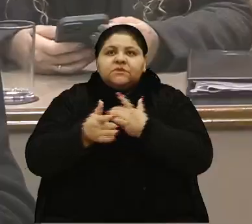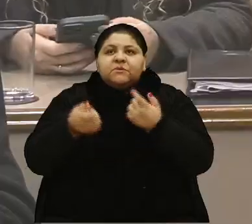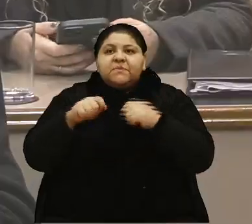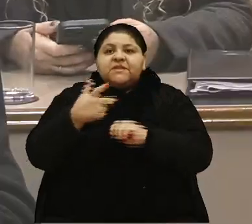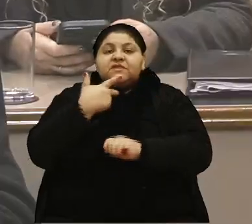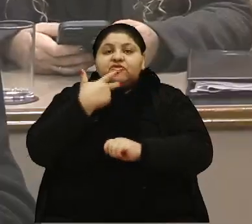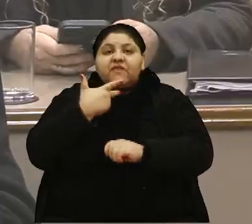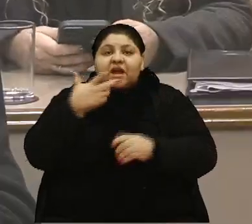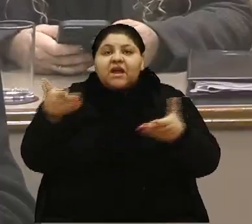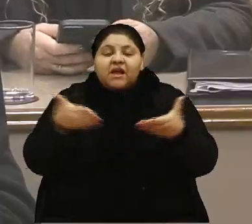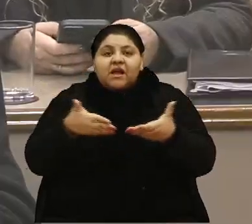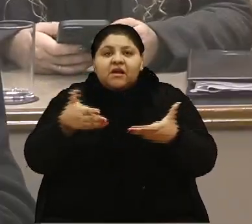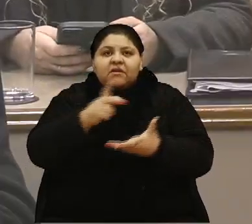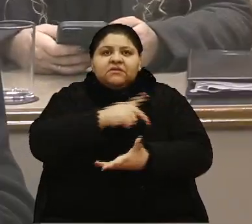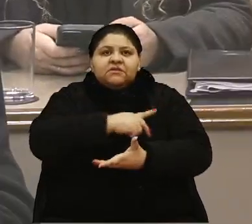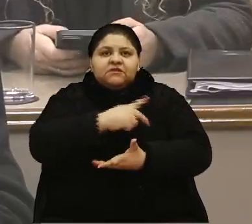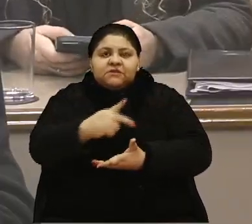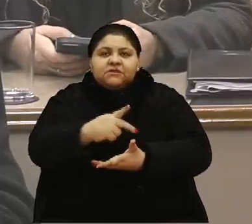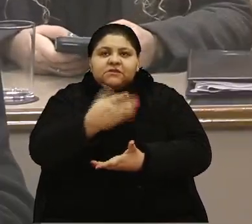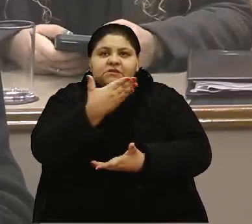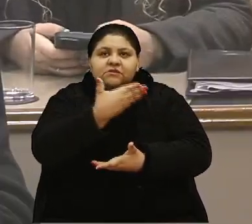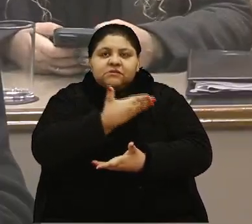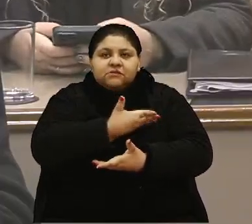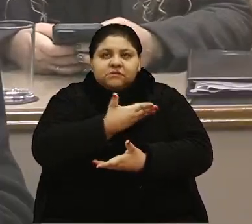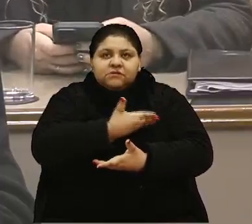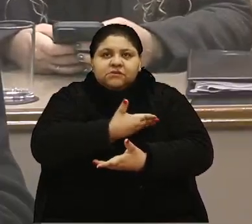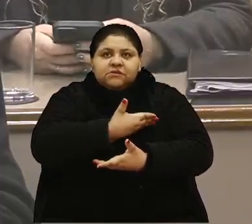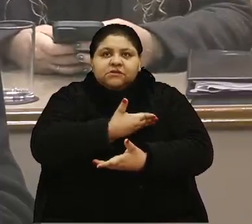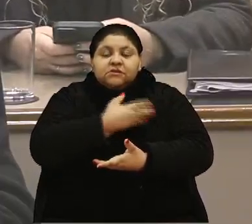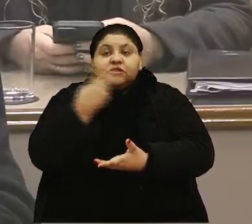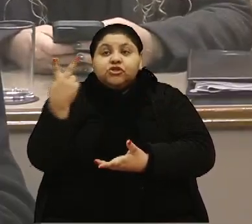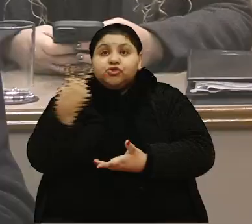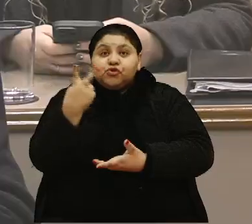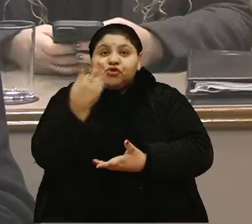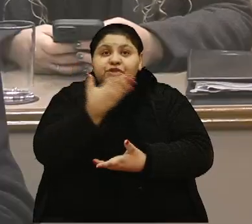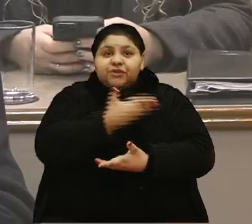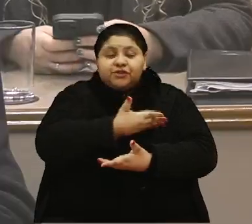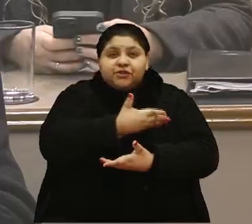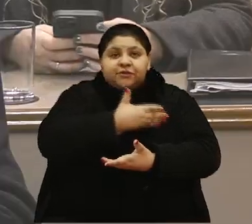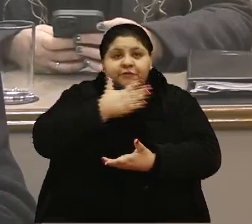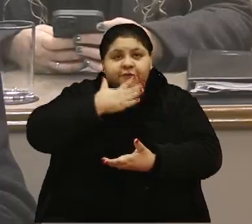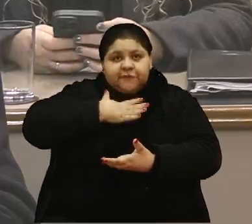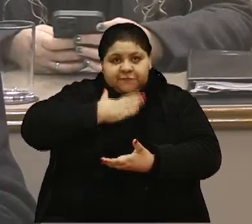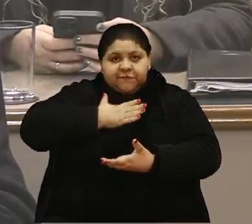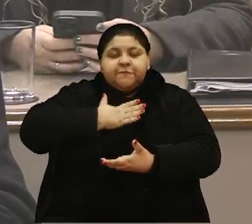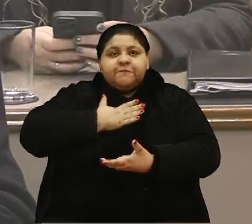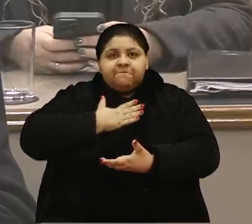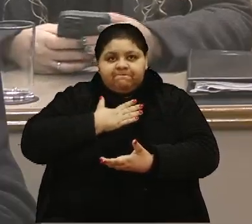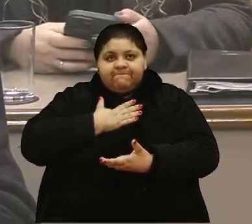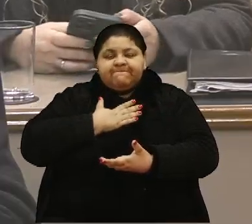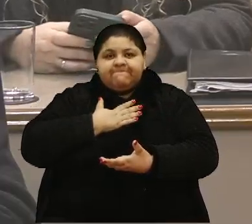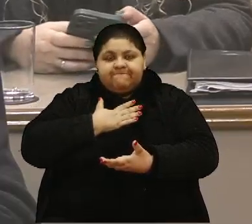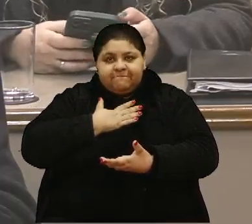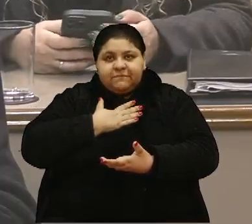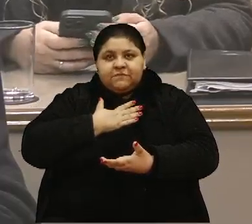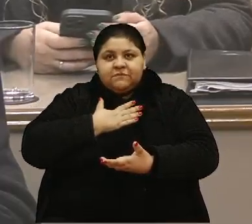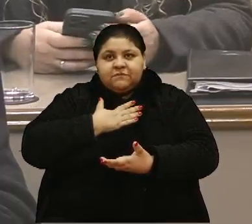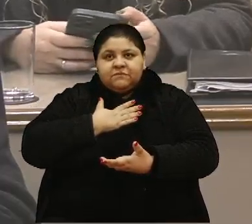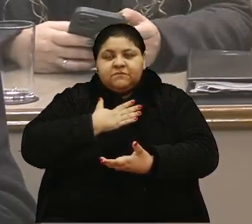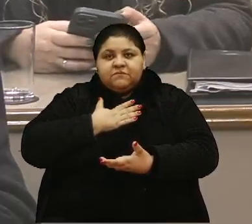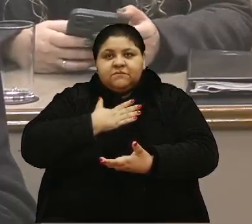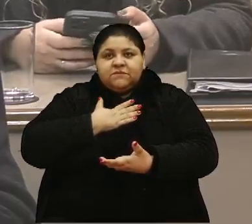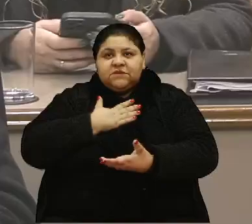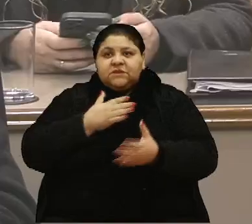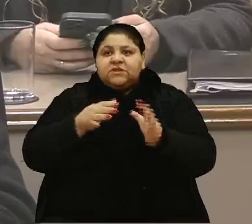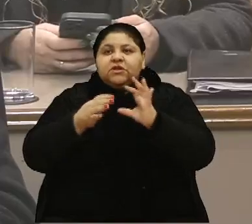felicitar hoje, senhor presidente, uma grande amiga, duas grandes amigas minhas, que de um extremo